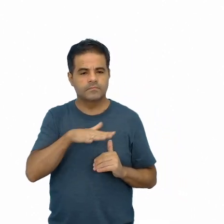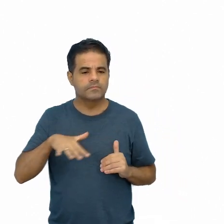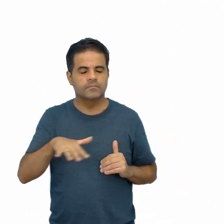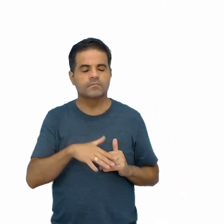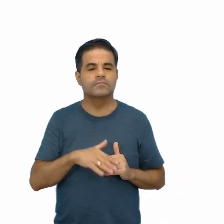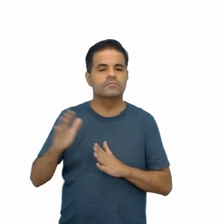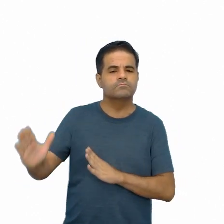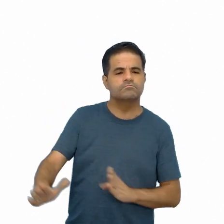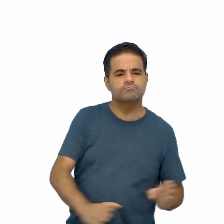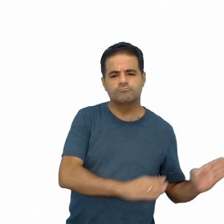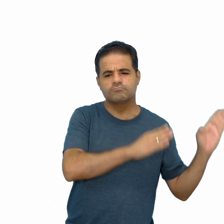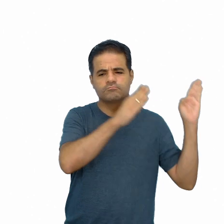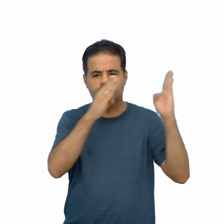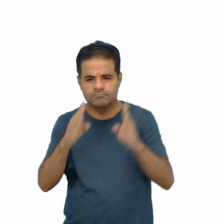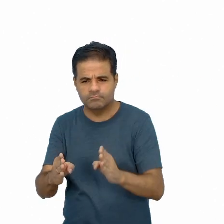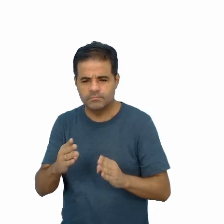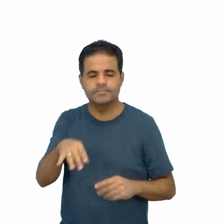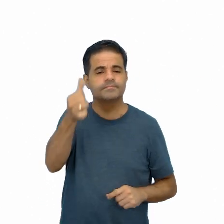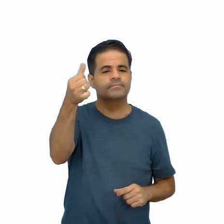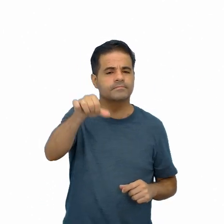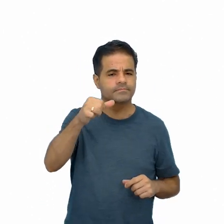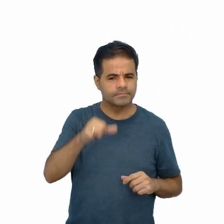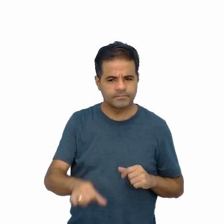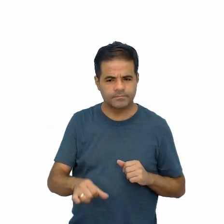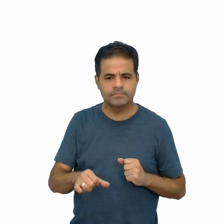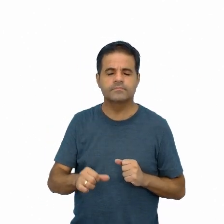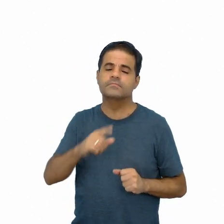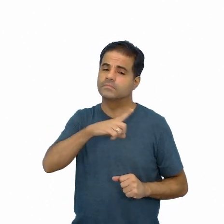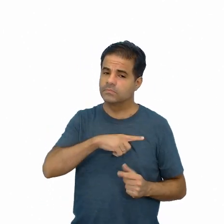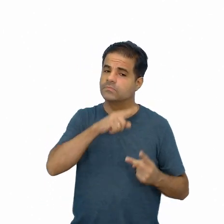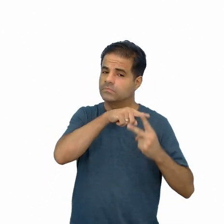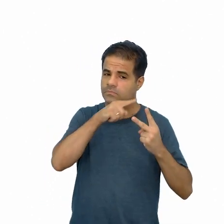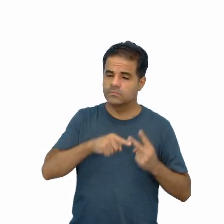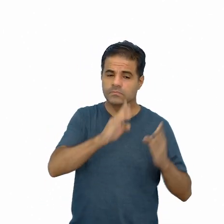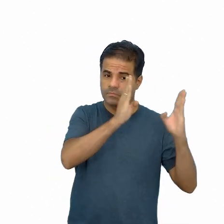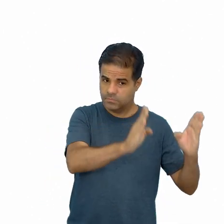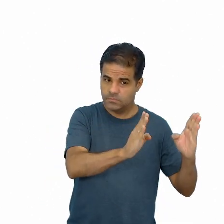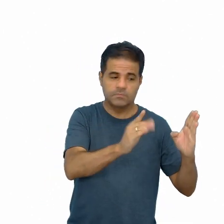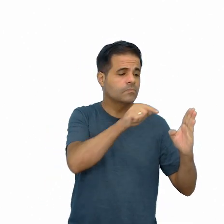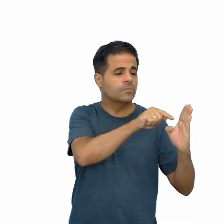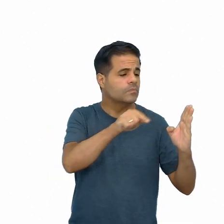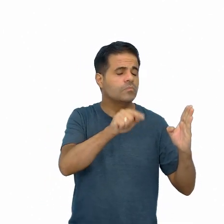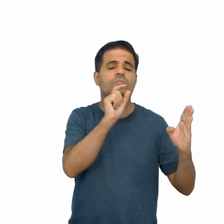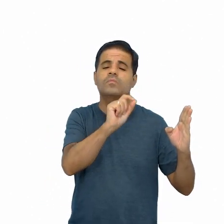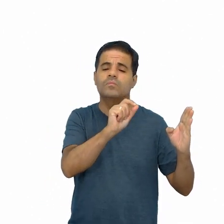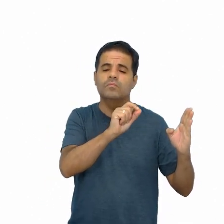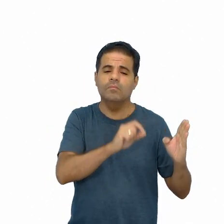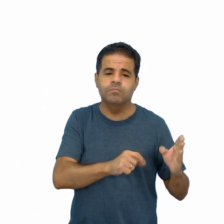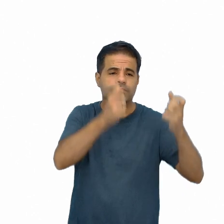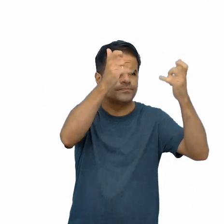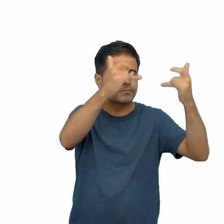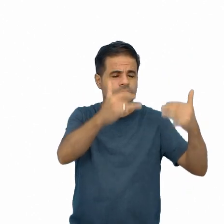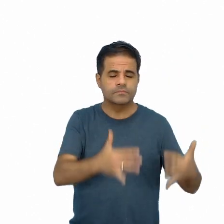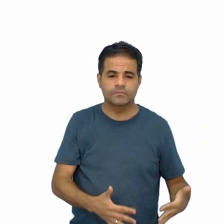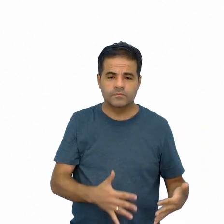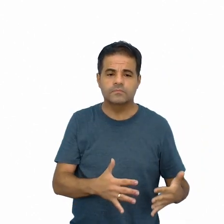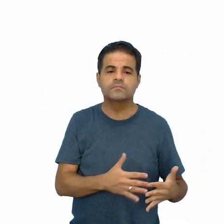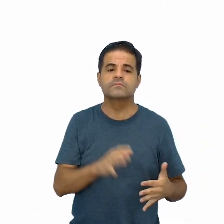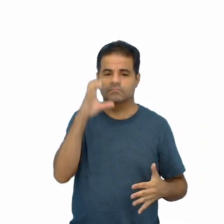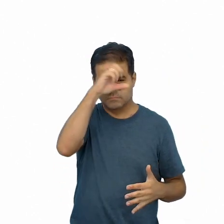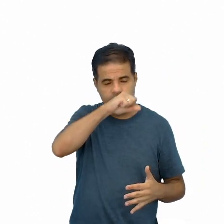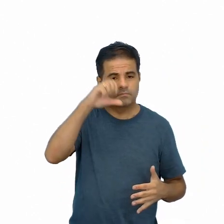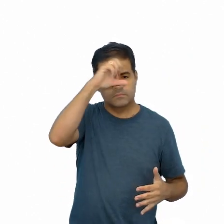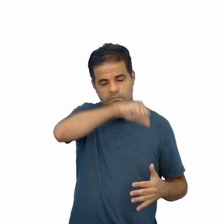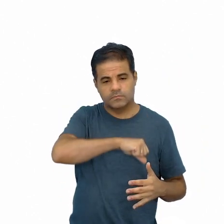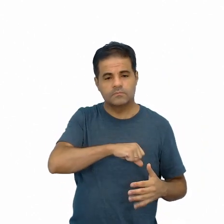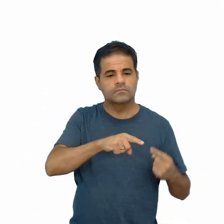no decorrer, né, da avaliação. E aí temos dois blocos, um que fala, né, das aprendizagens